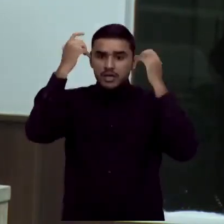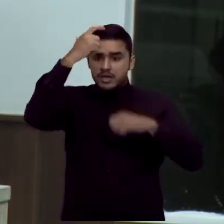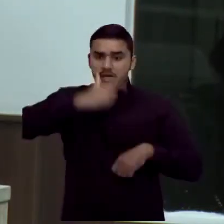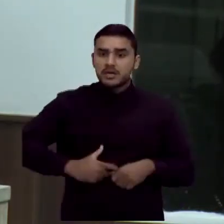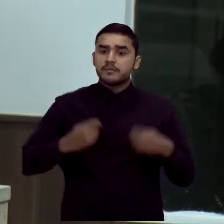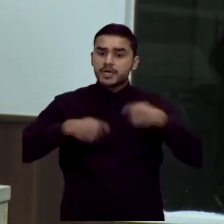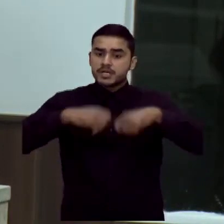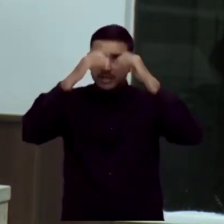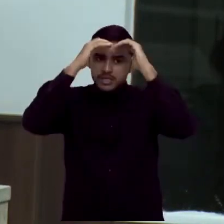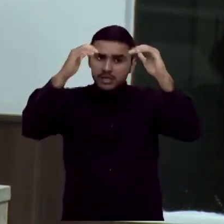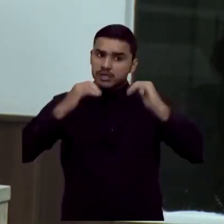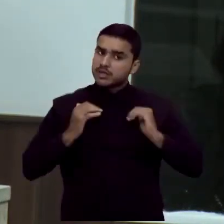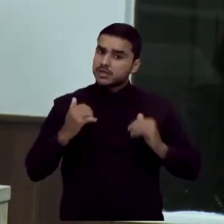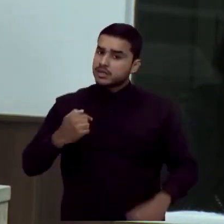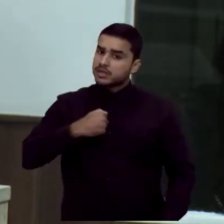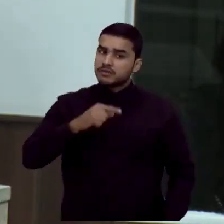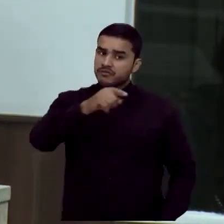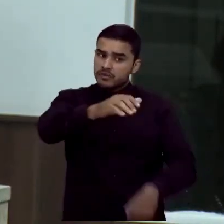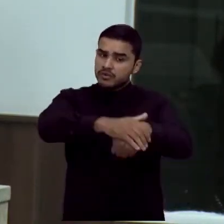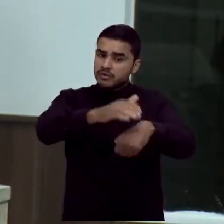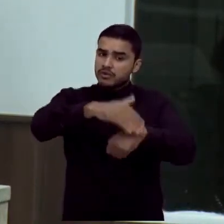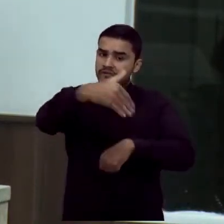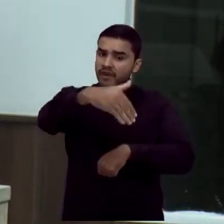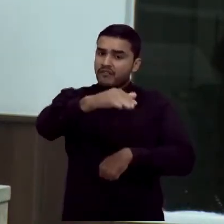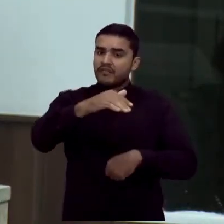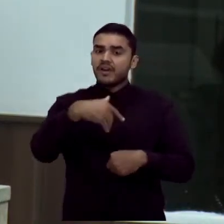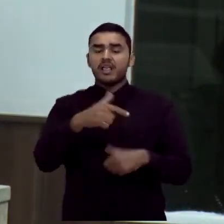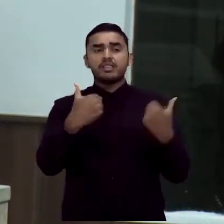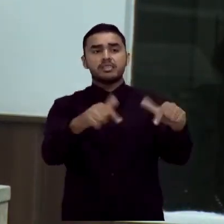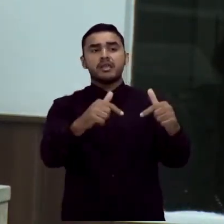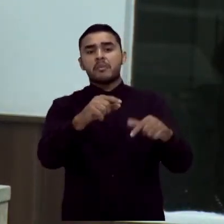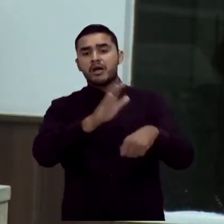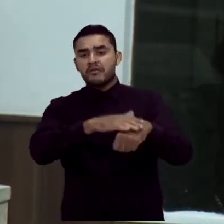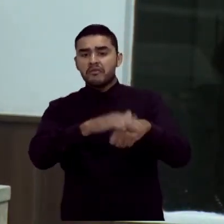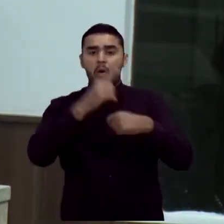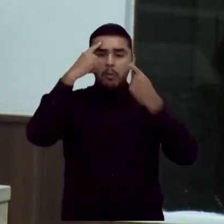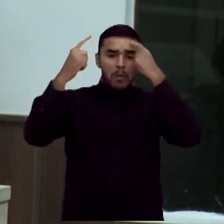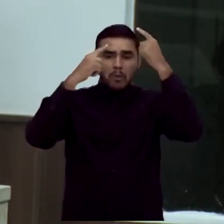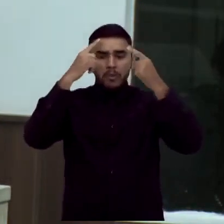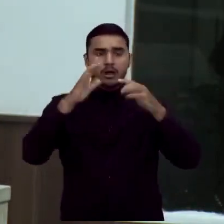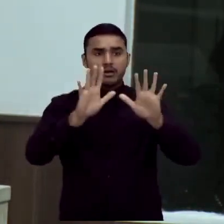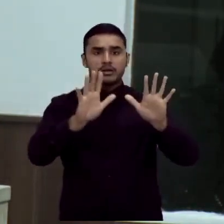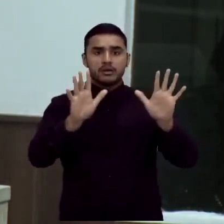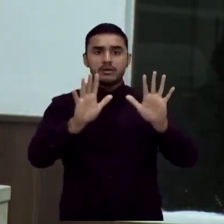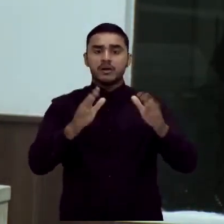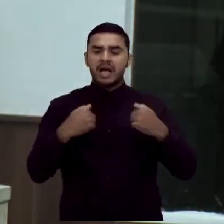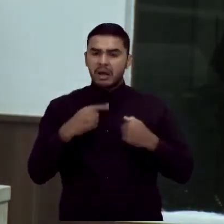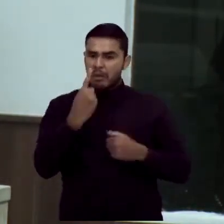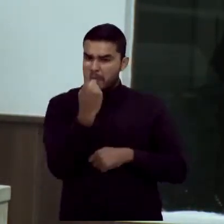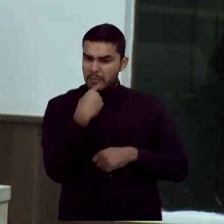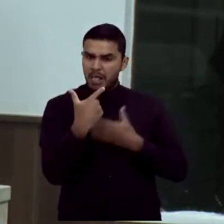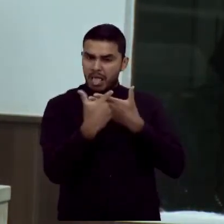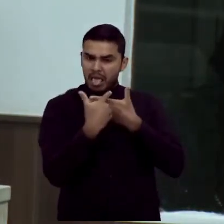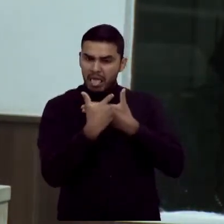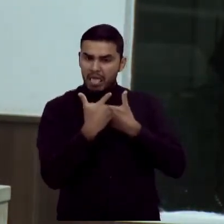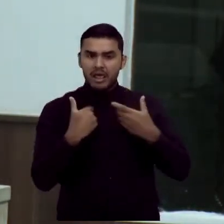Vá baixando a bola, vá fazendo o seu mandato e me esqueça as minhas ideias. Ou então venha discutir aqui. Vossa Excelência não tem moral para estar me dando carão, nem me